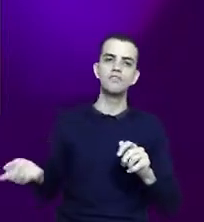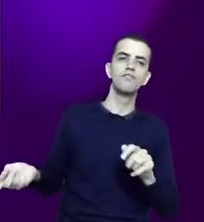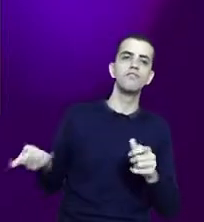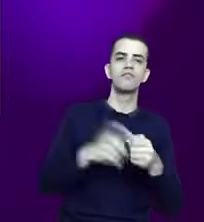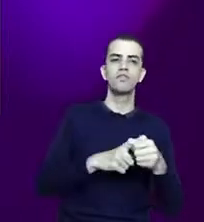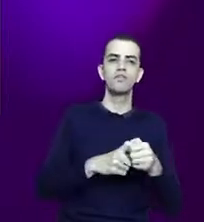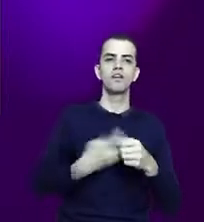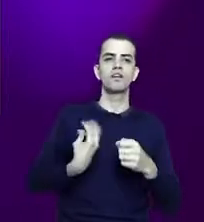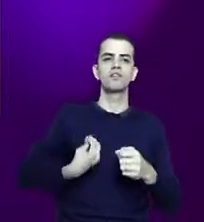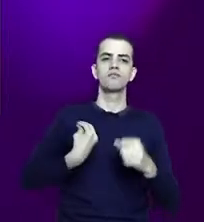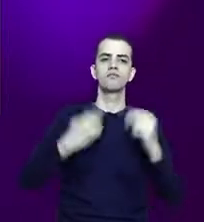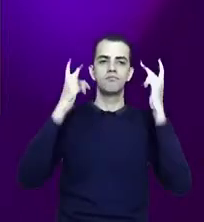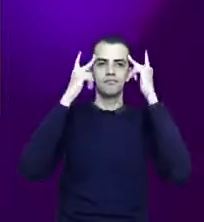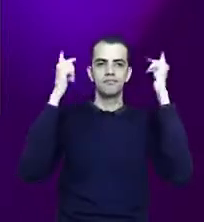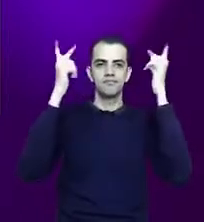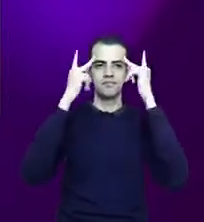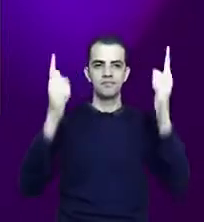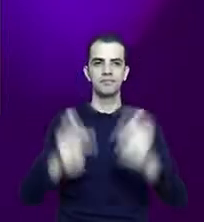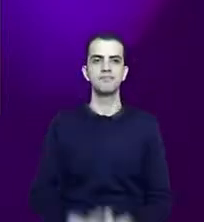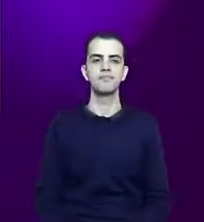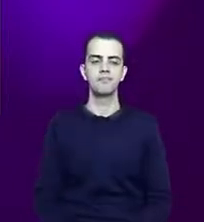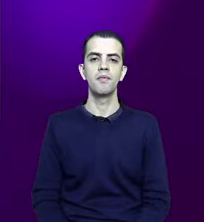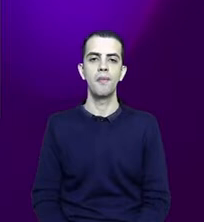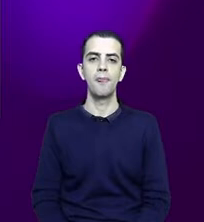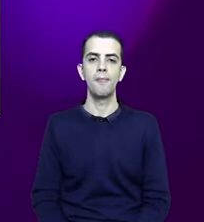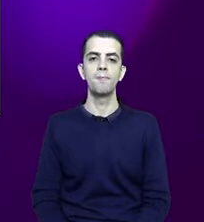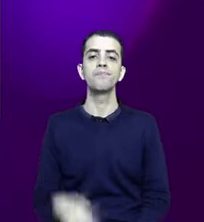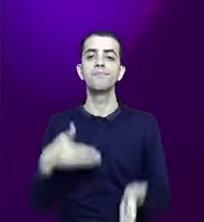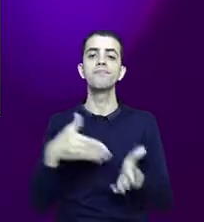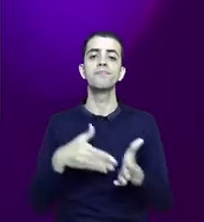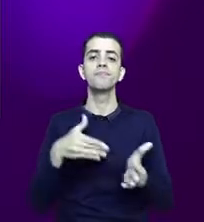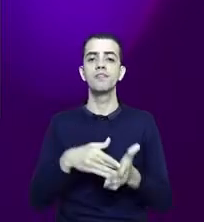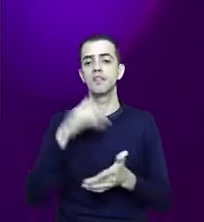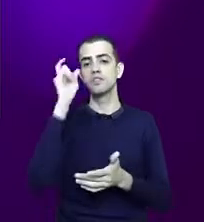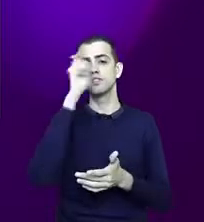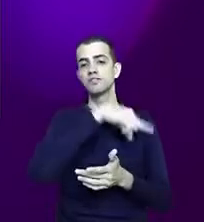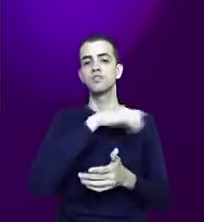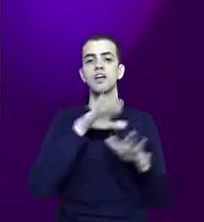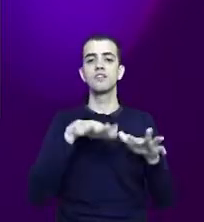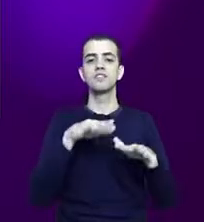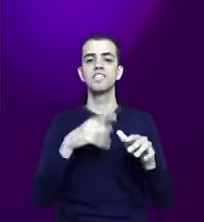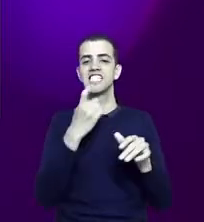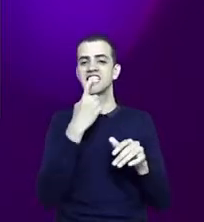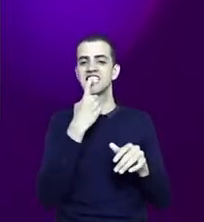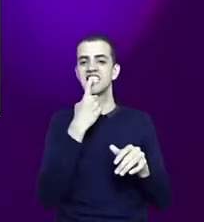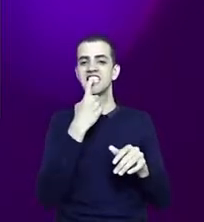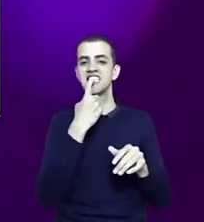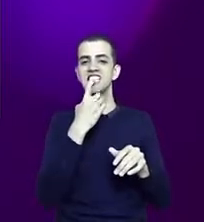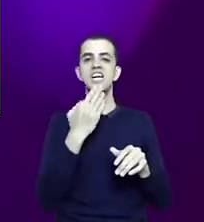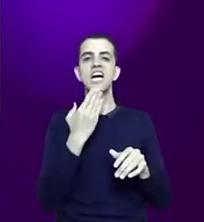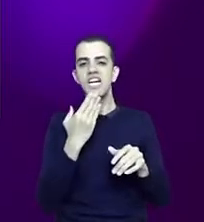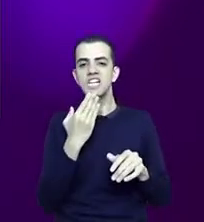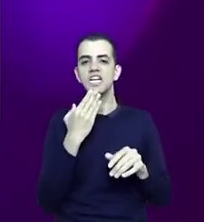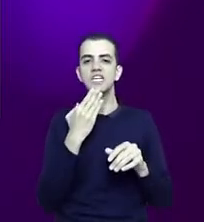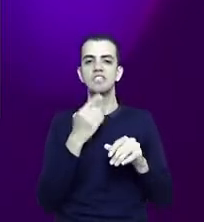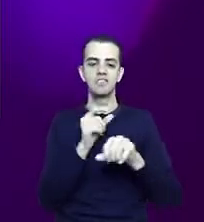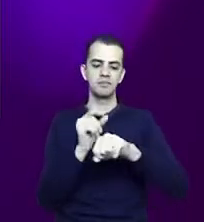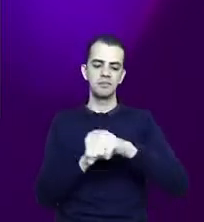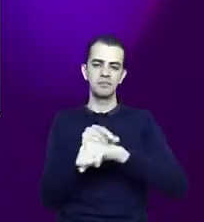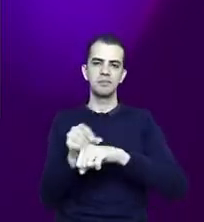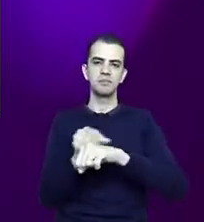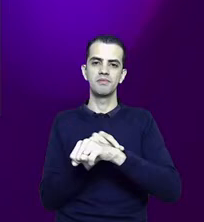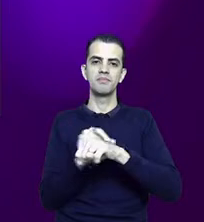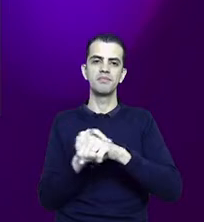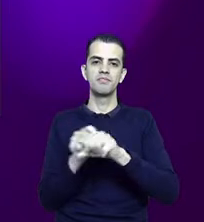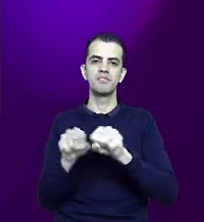atividades habituais. Grande dificuldade, como toda deformidade óssea, principalmente as deformidades articulares,